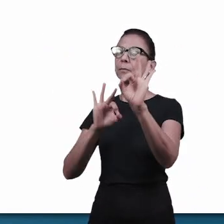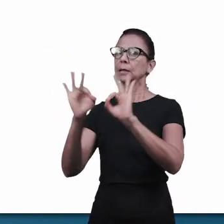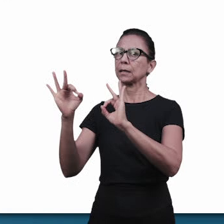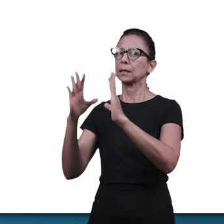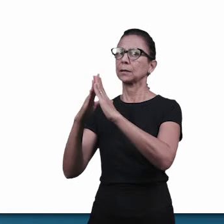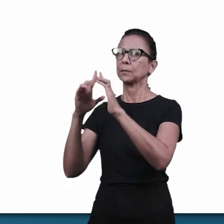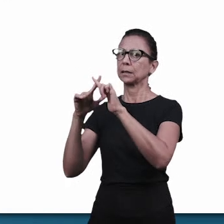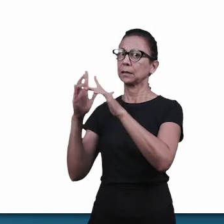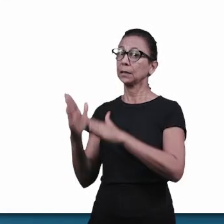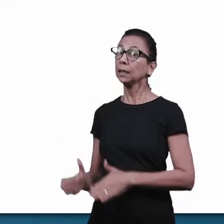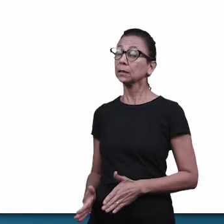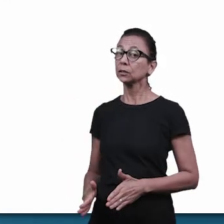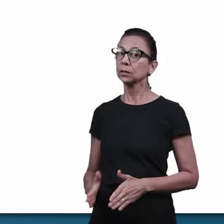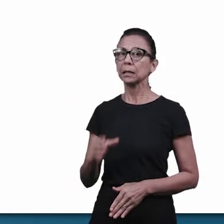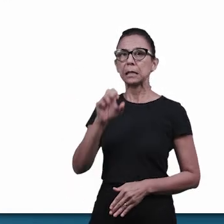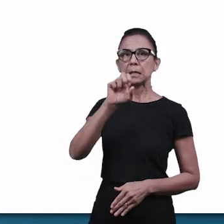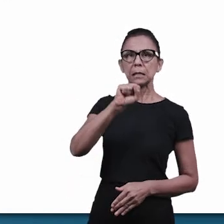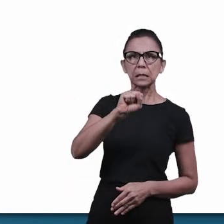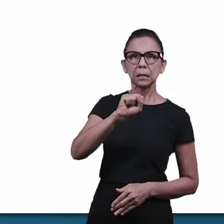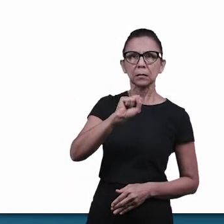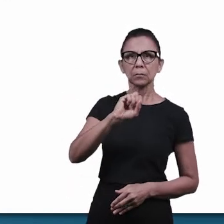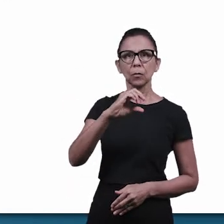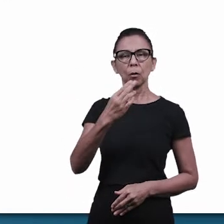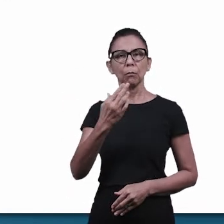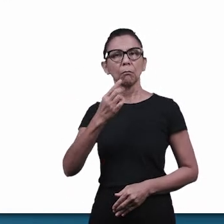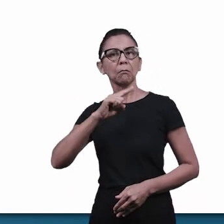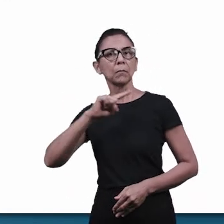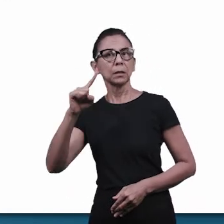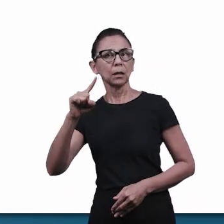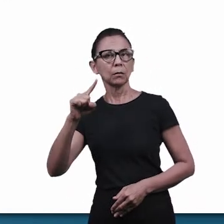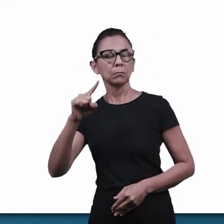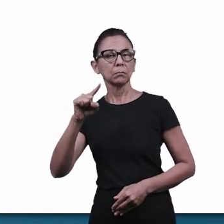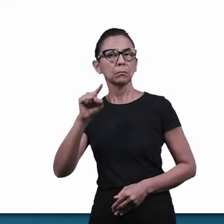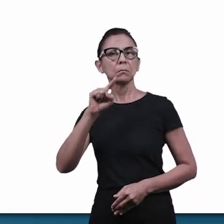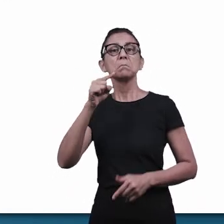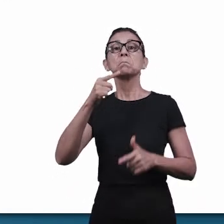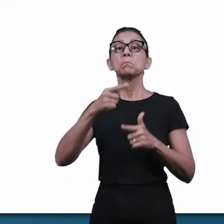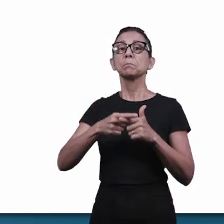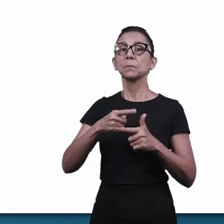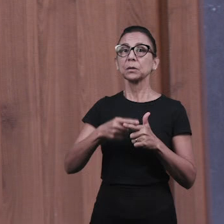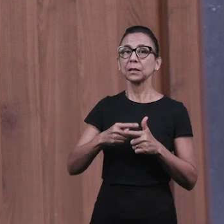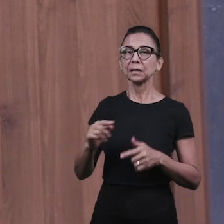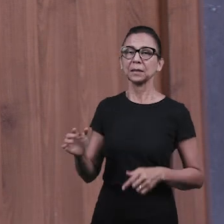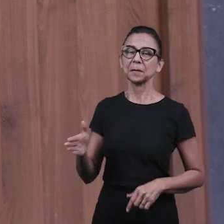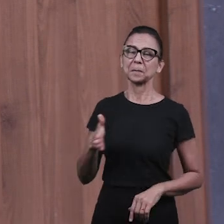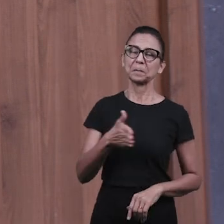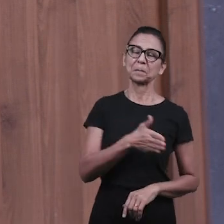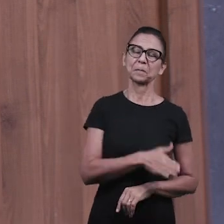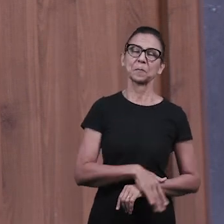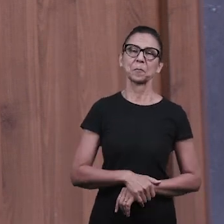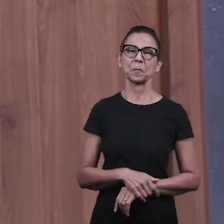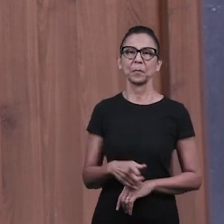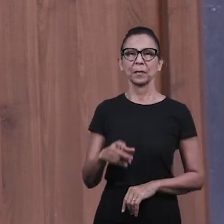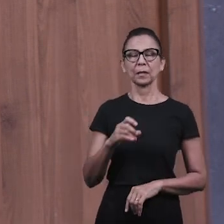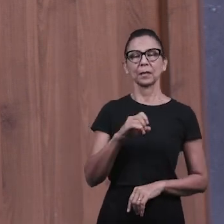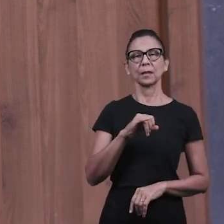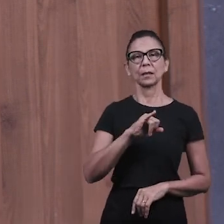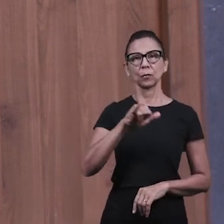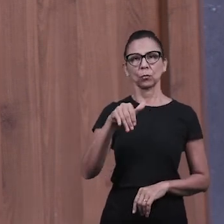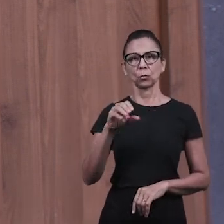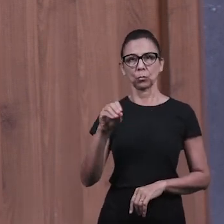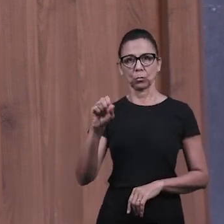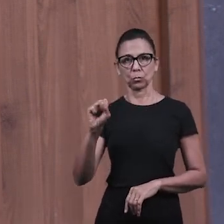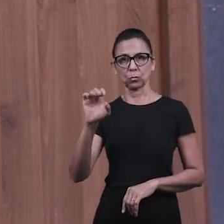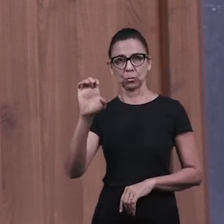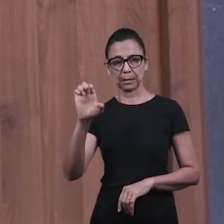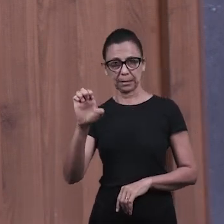ou não? E por quê? Esta pergunta número 6, ela vai ser respondida pelo José Gentil. José Gentil é um jovem